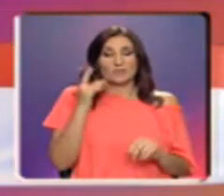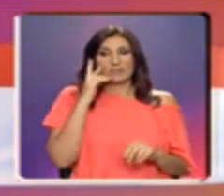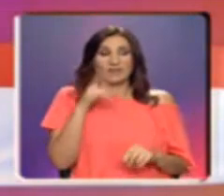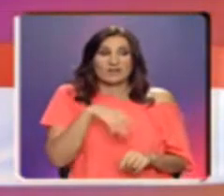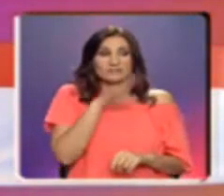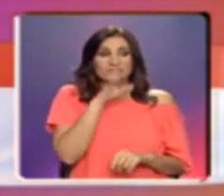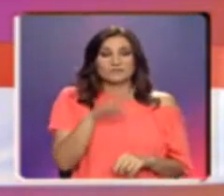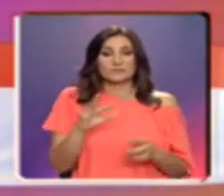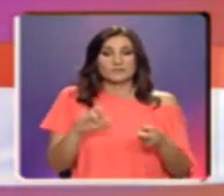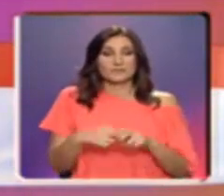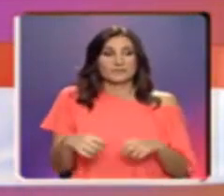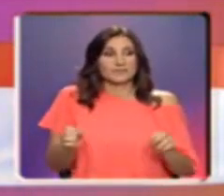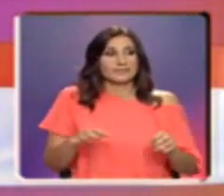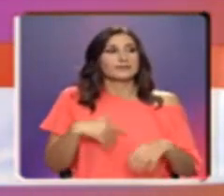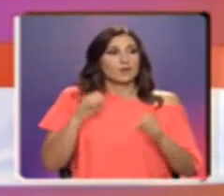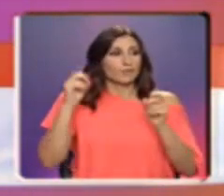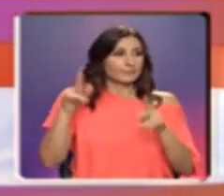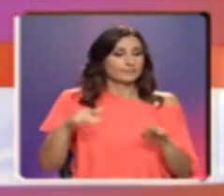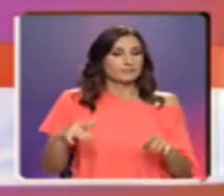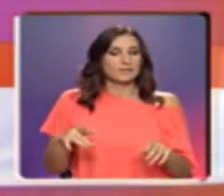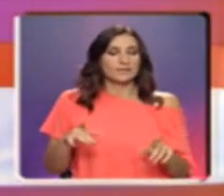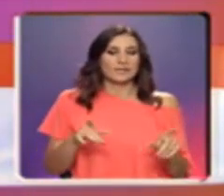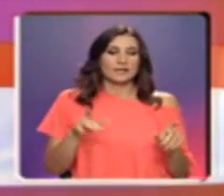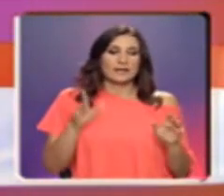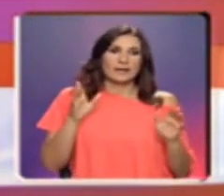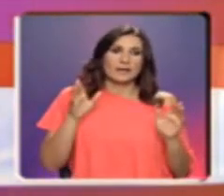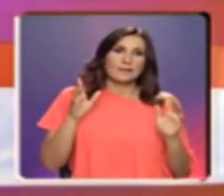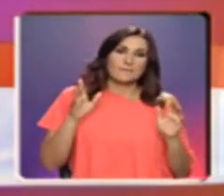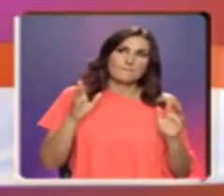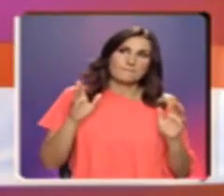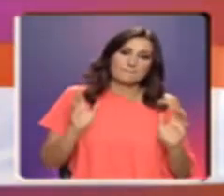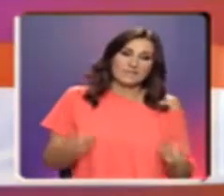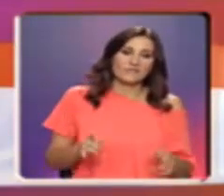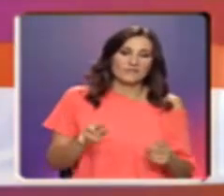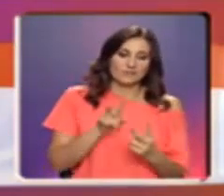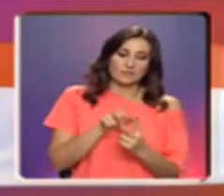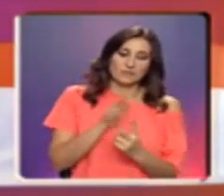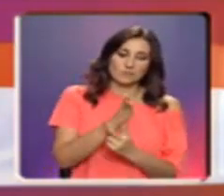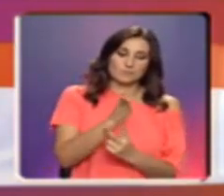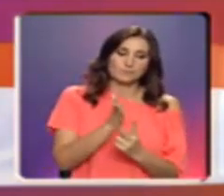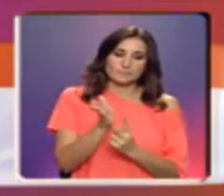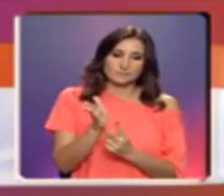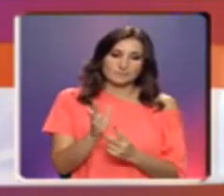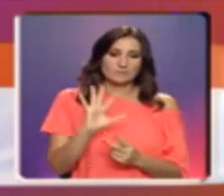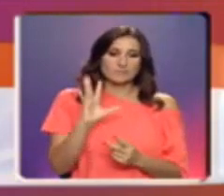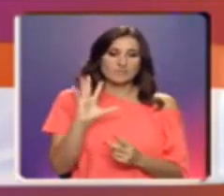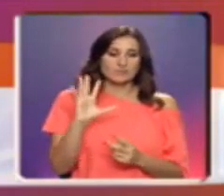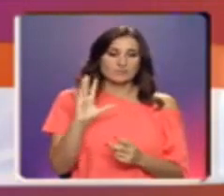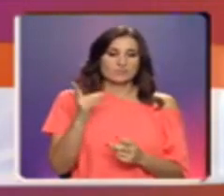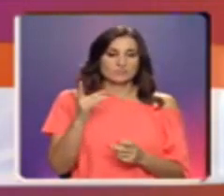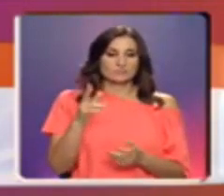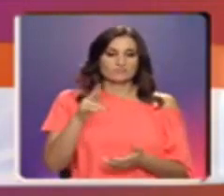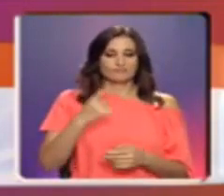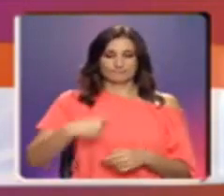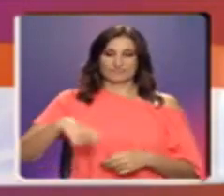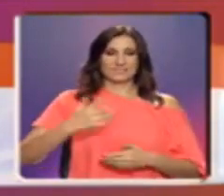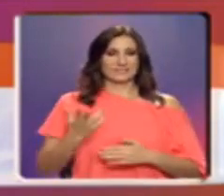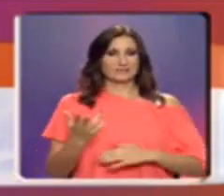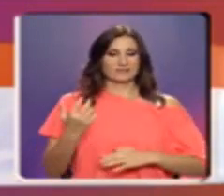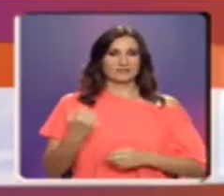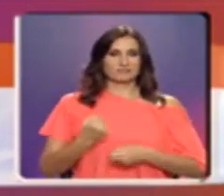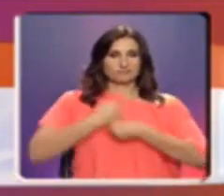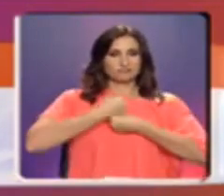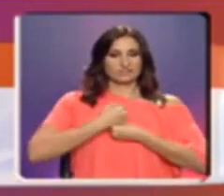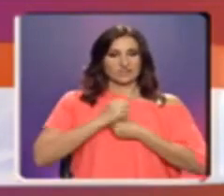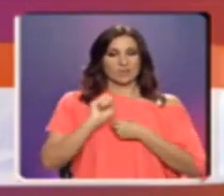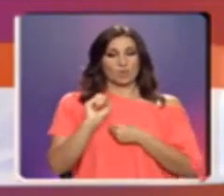costume, não há problema absolutamente nenhum. E havia que, das duas uma, quando nós chegamos a uma posição destas, ou